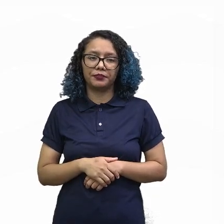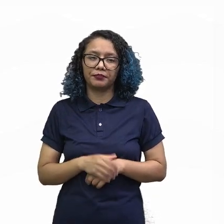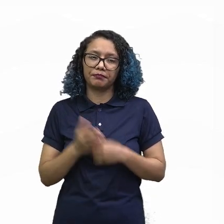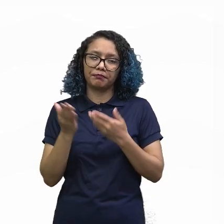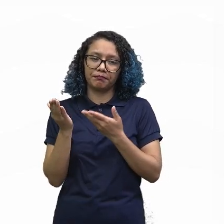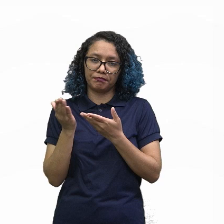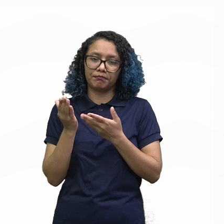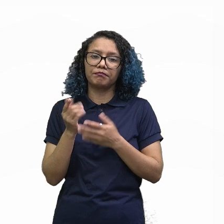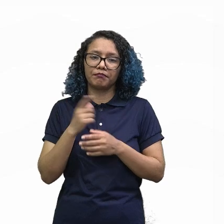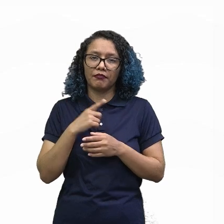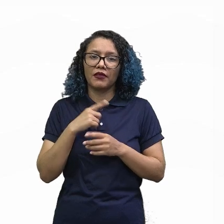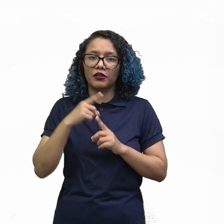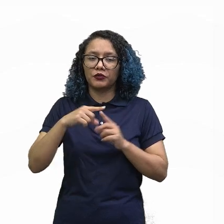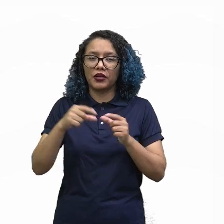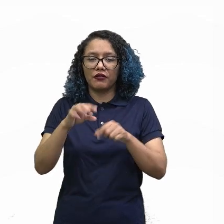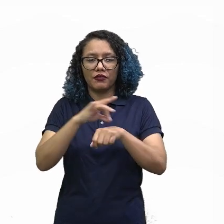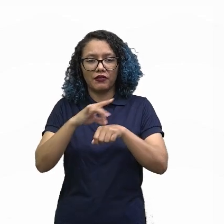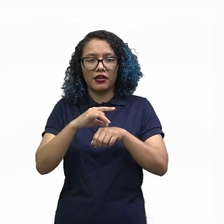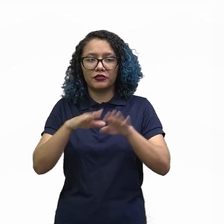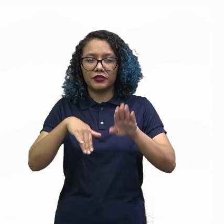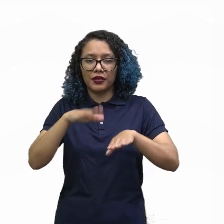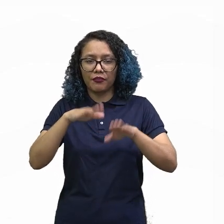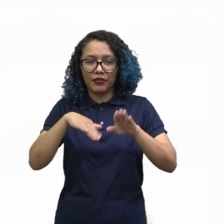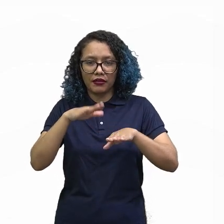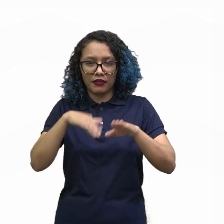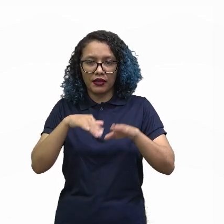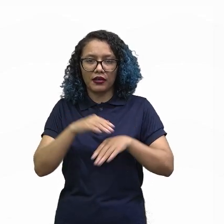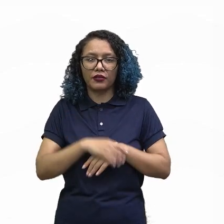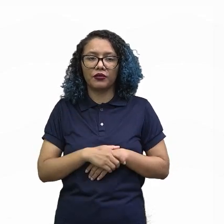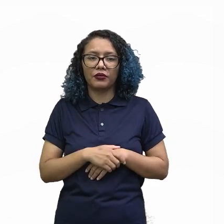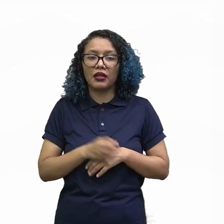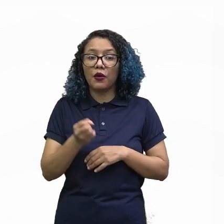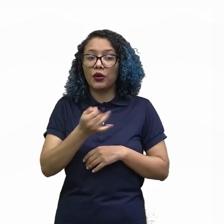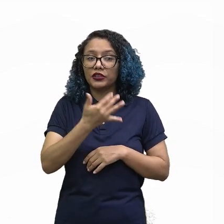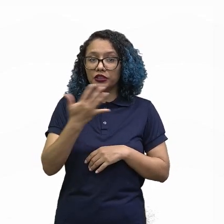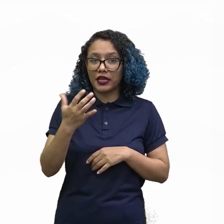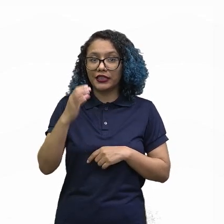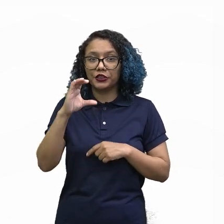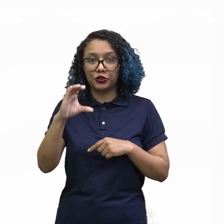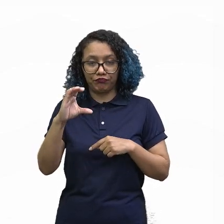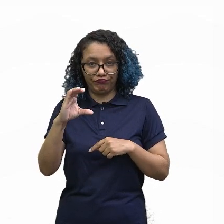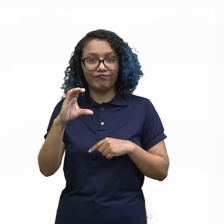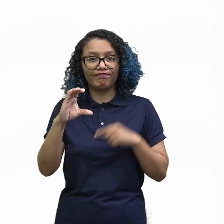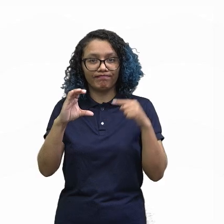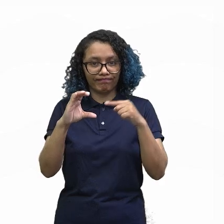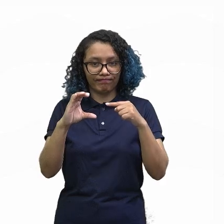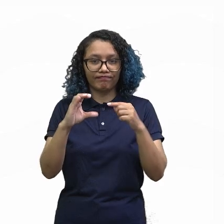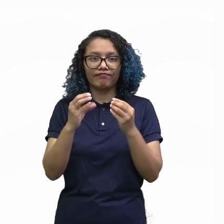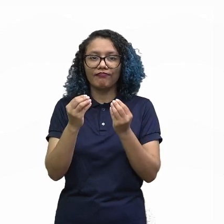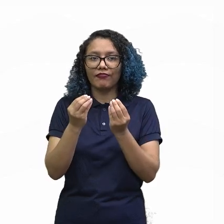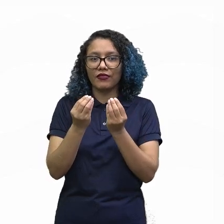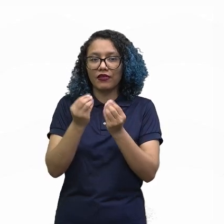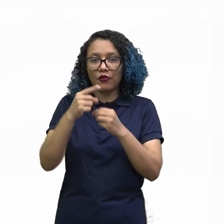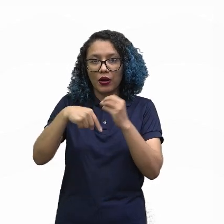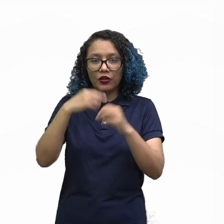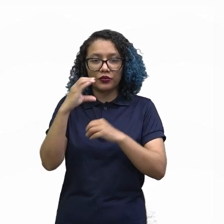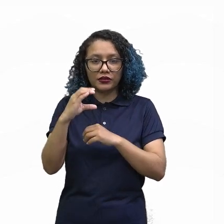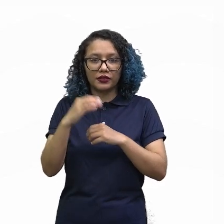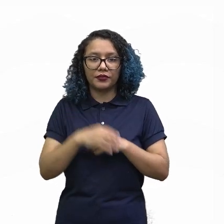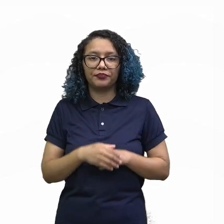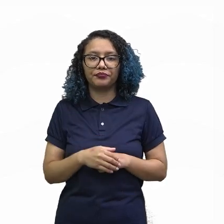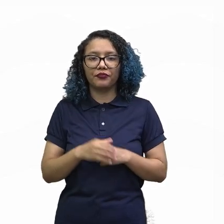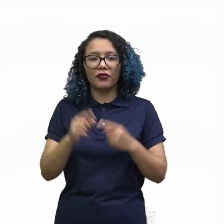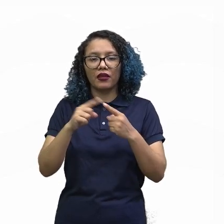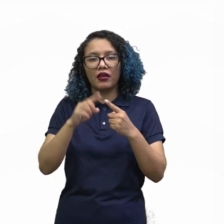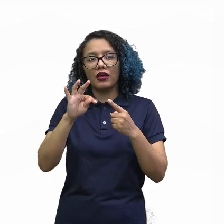mineral classificados de acordo com seu grau de carbonização. A turfa, o